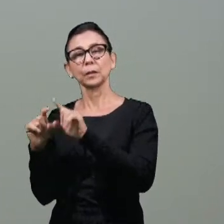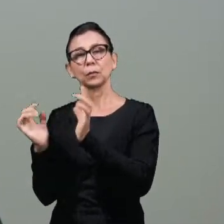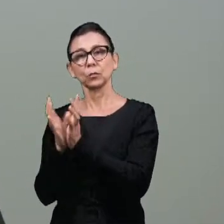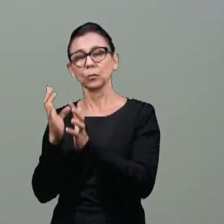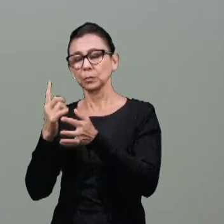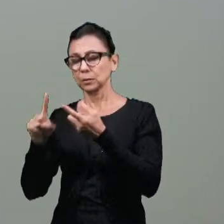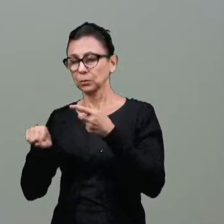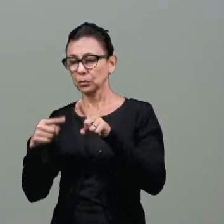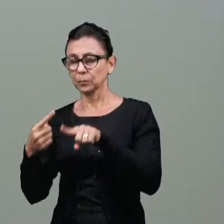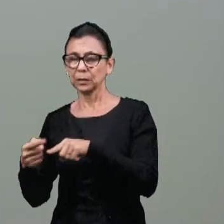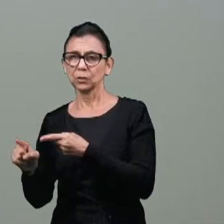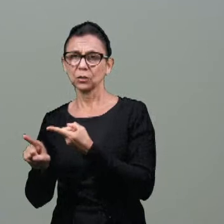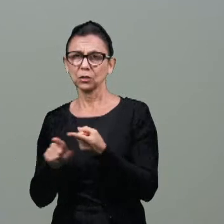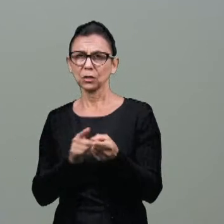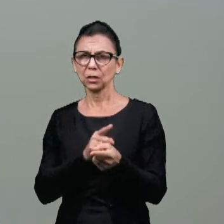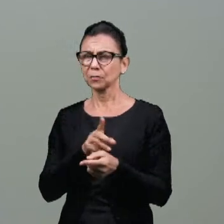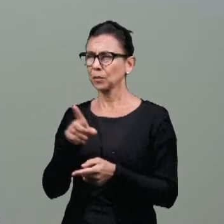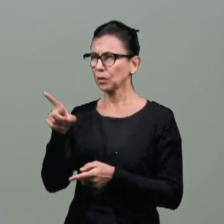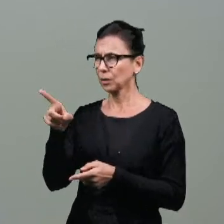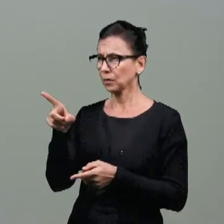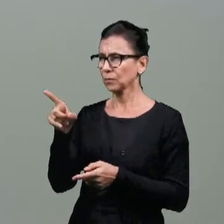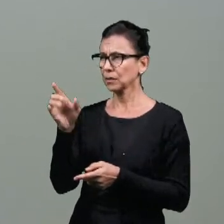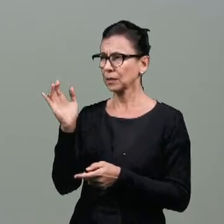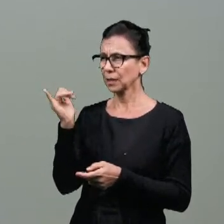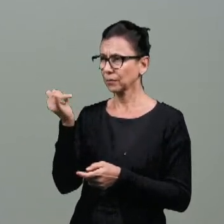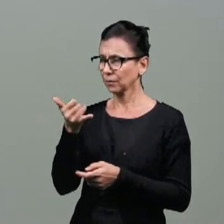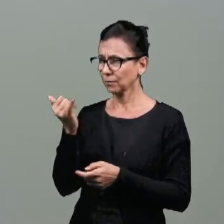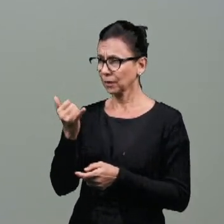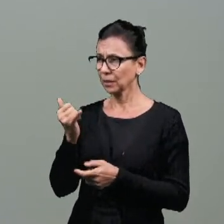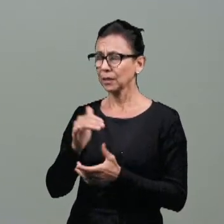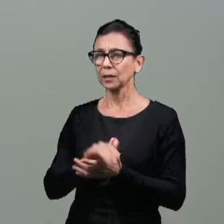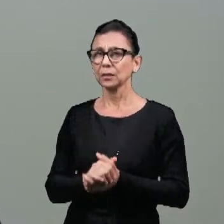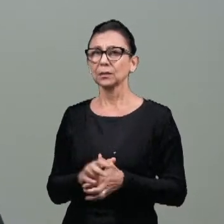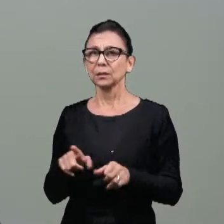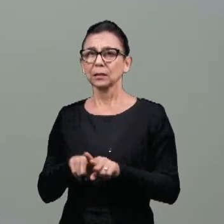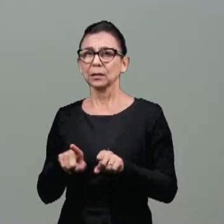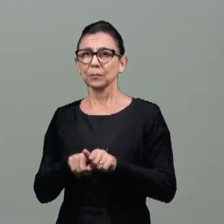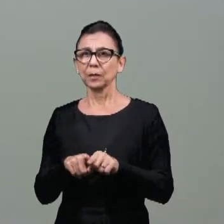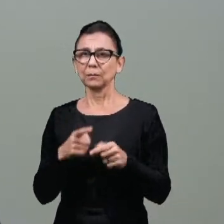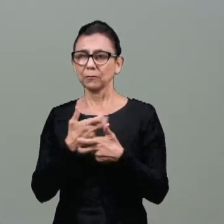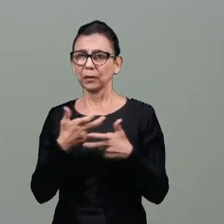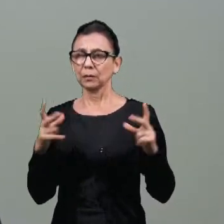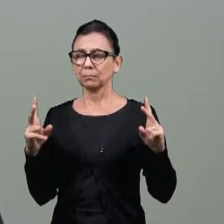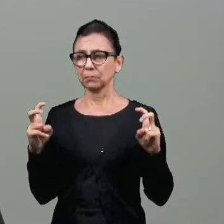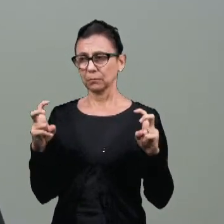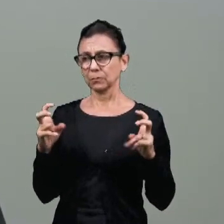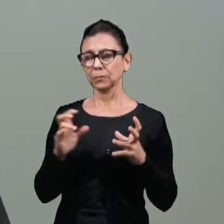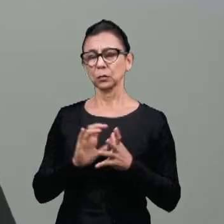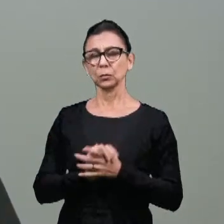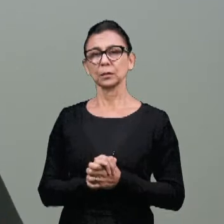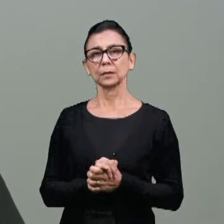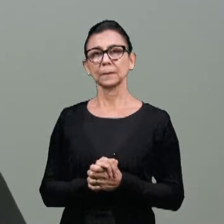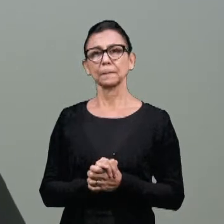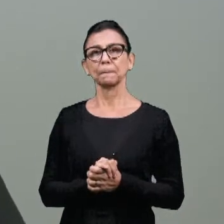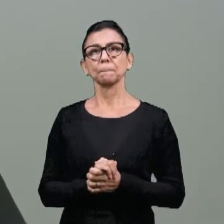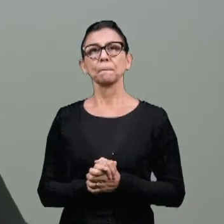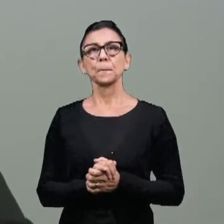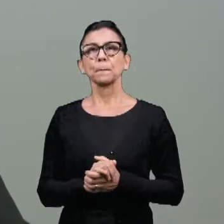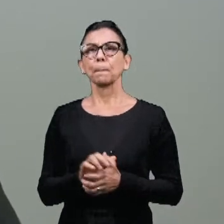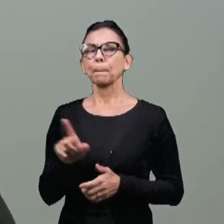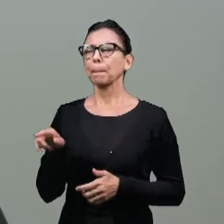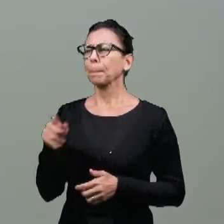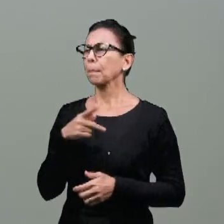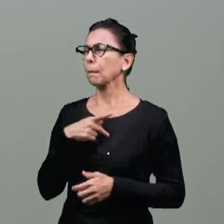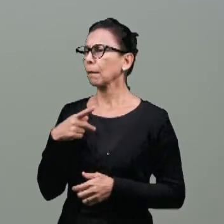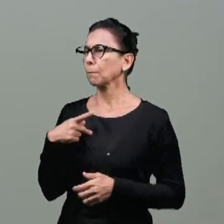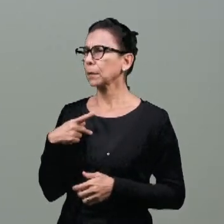os batismos. Ou seja, falando em conversão, pastor João da Mata, tem uma pergunta simples também. O pastor já nasceu